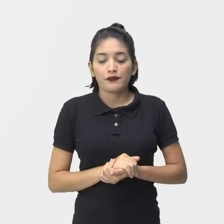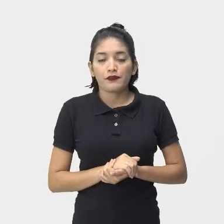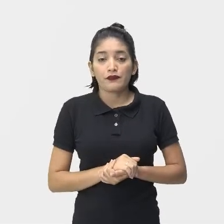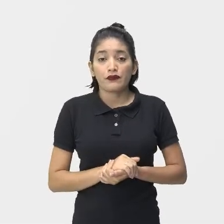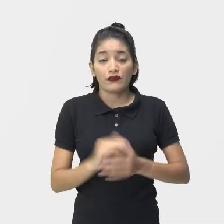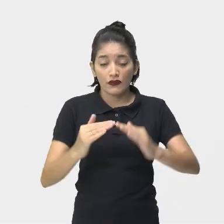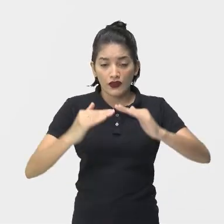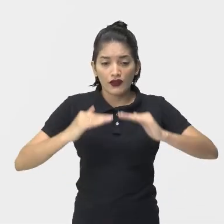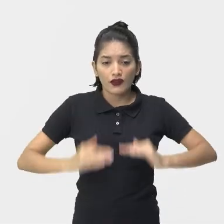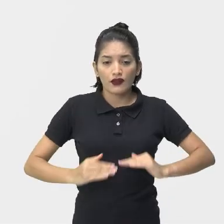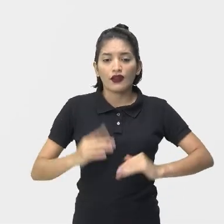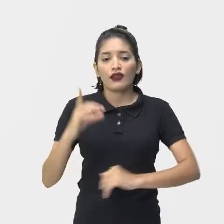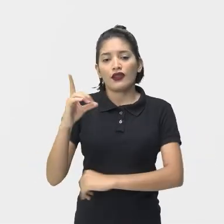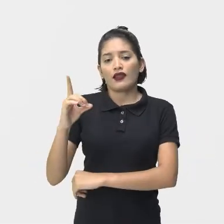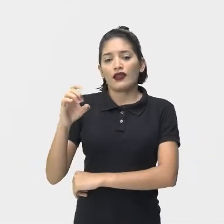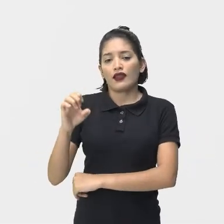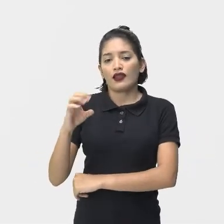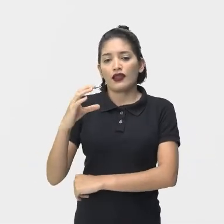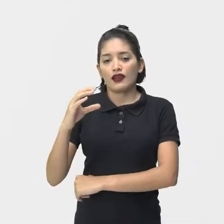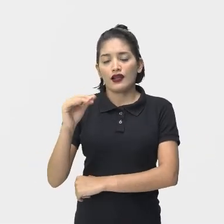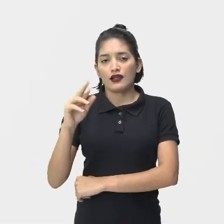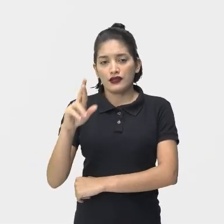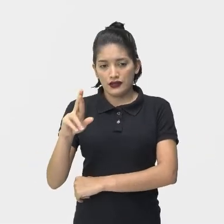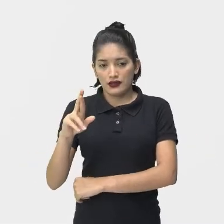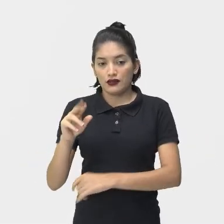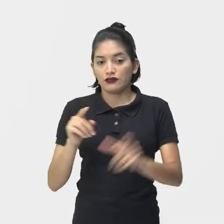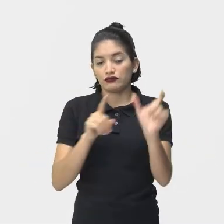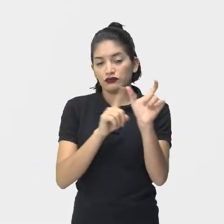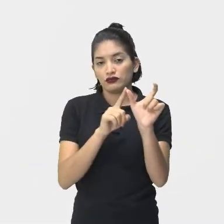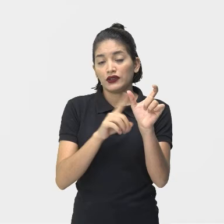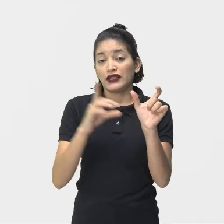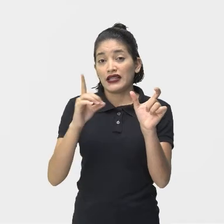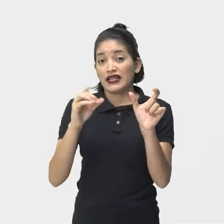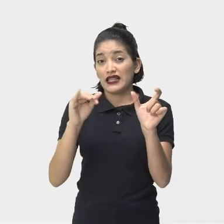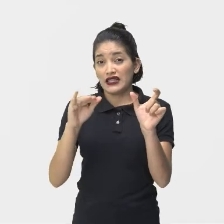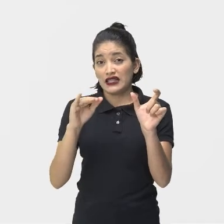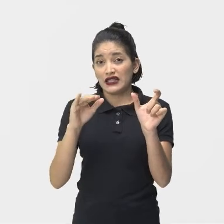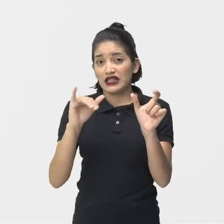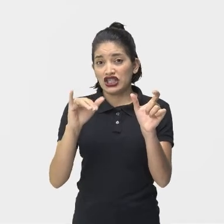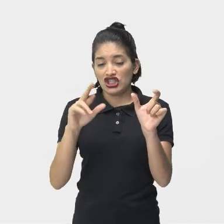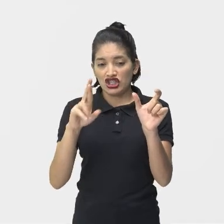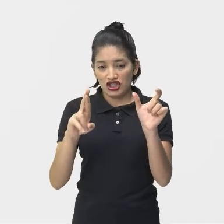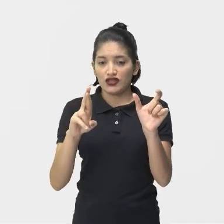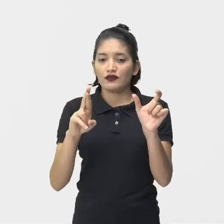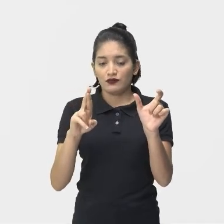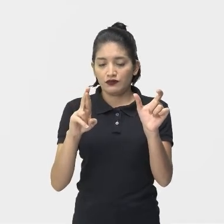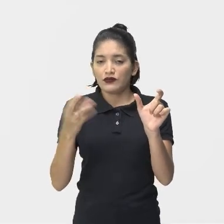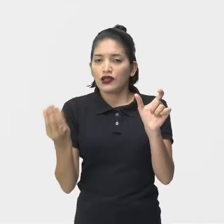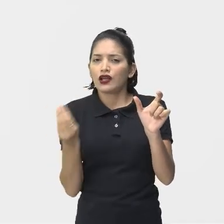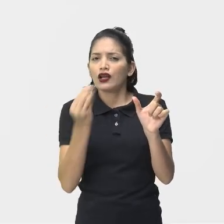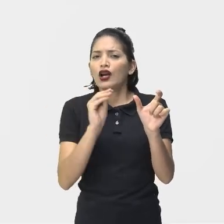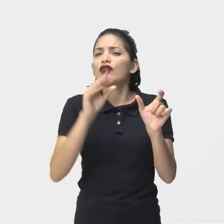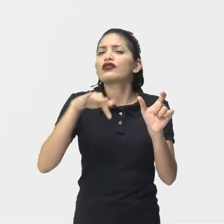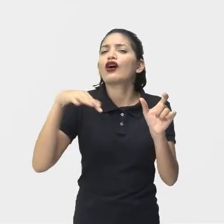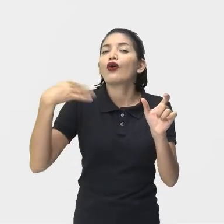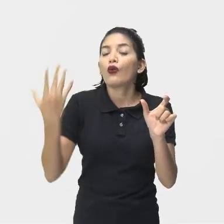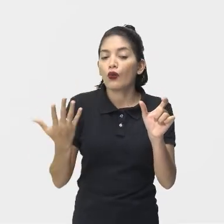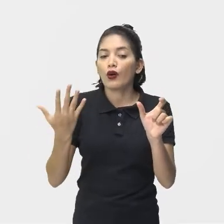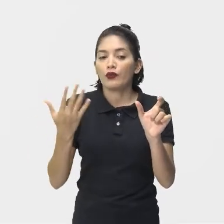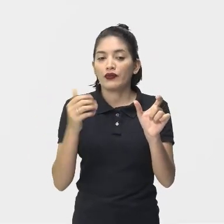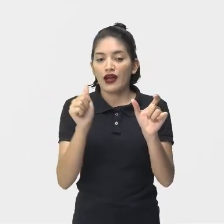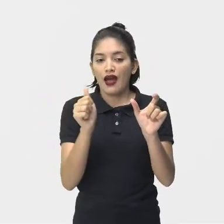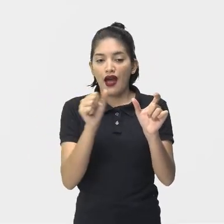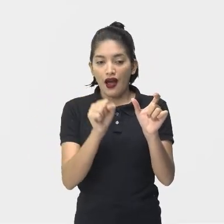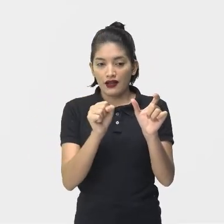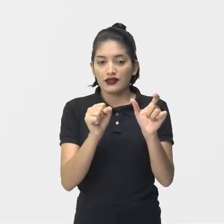desci, radical dir. Aqui, ó, é com tu. Então, terminação